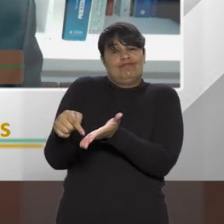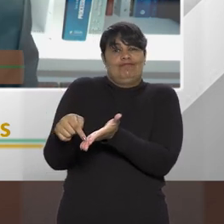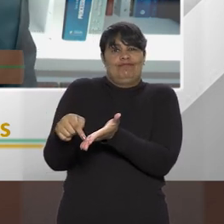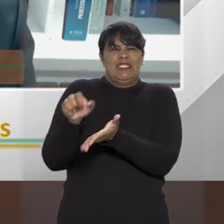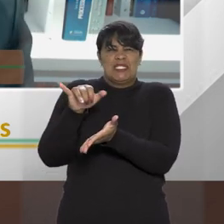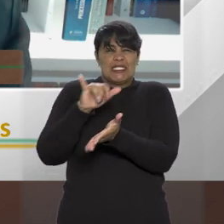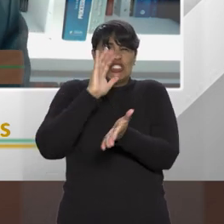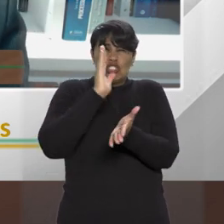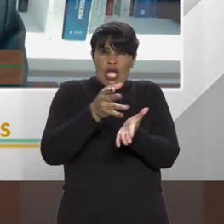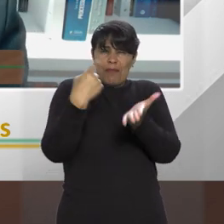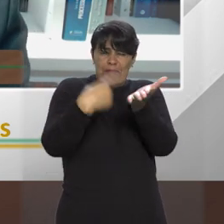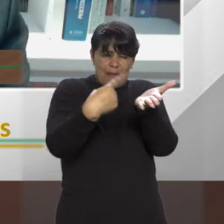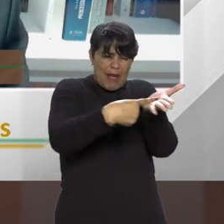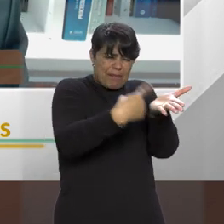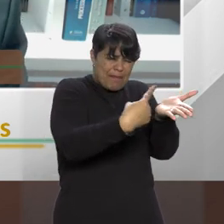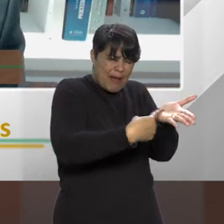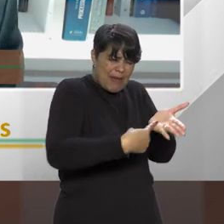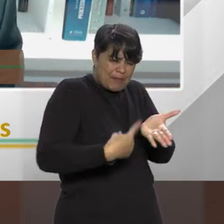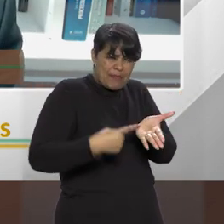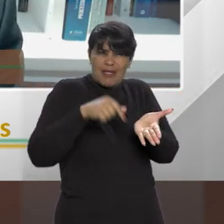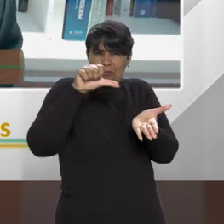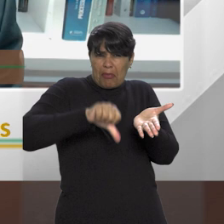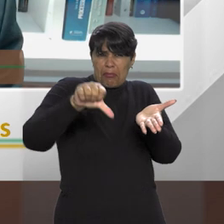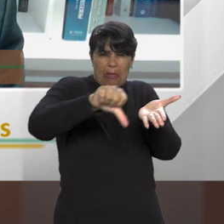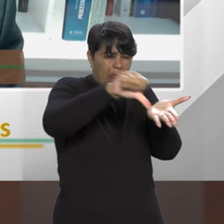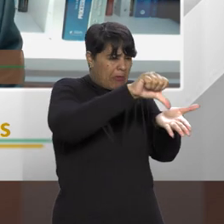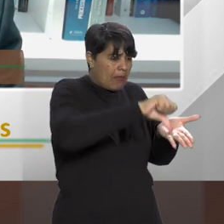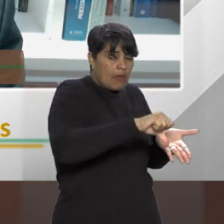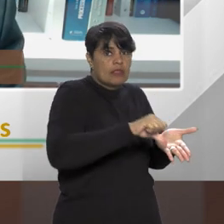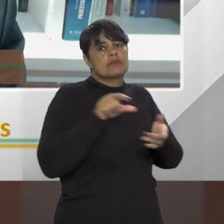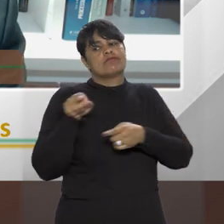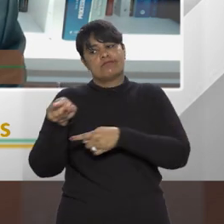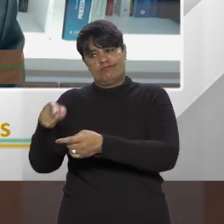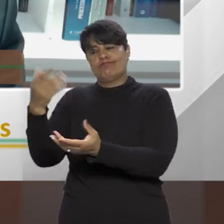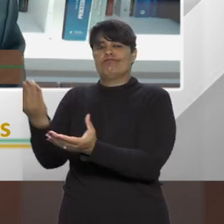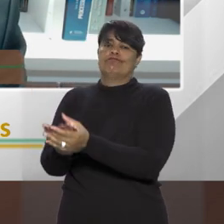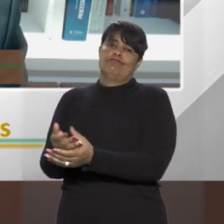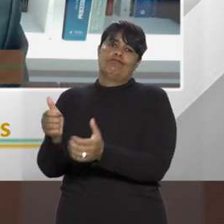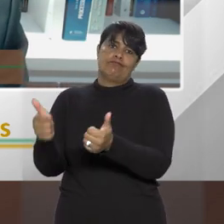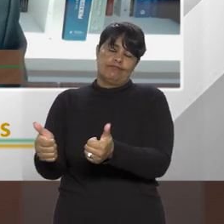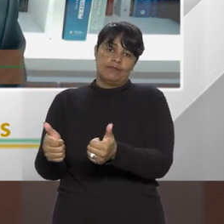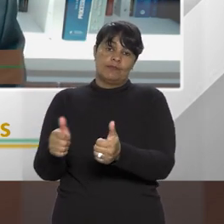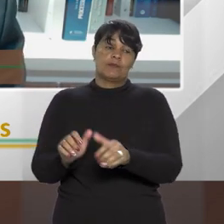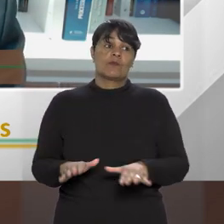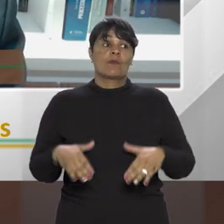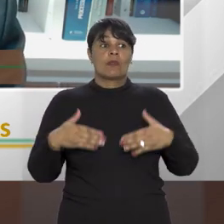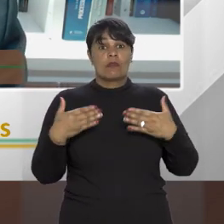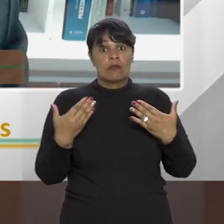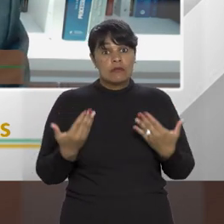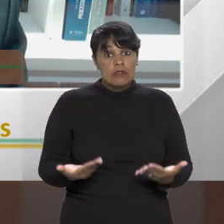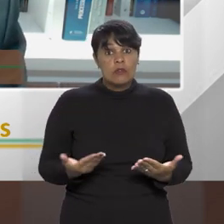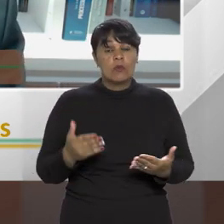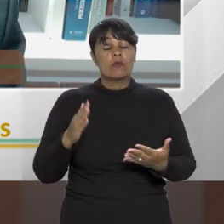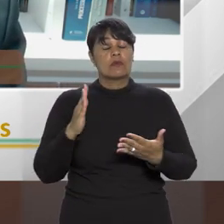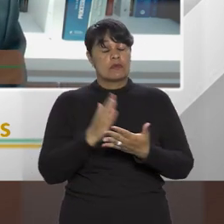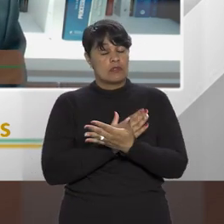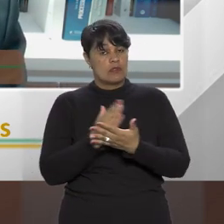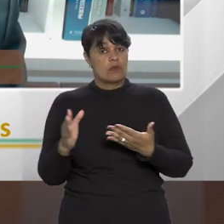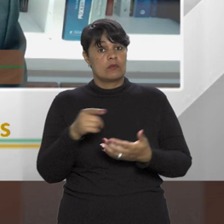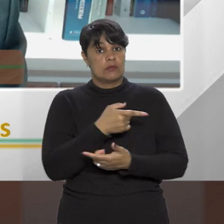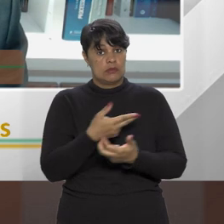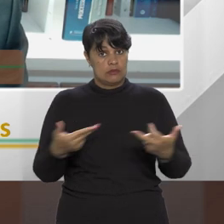maneira. E uma dessas portas que tem se mostrado muito abertas para a resolução de conflitos são